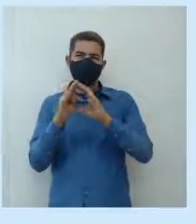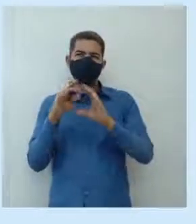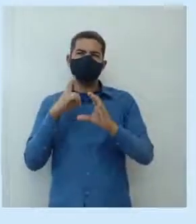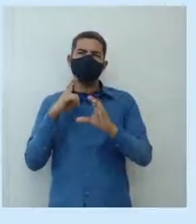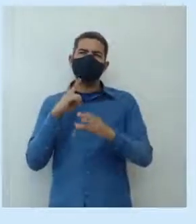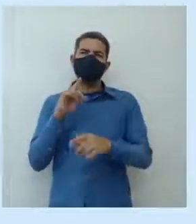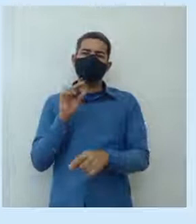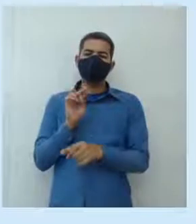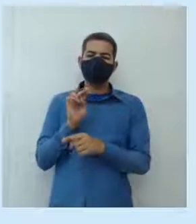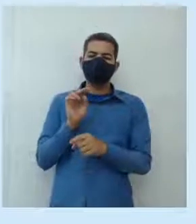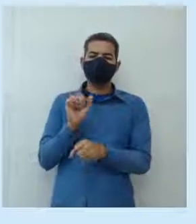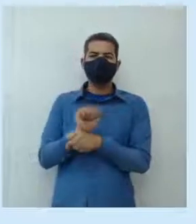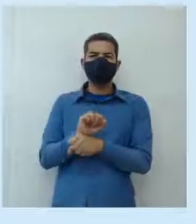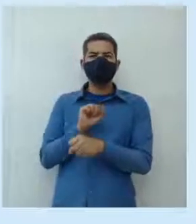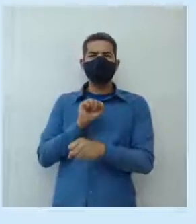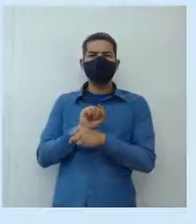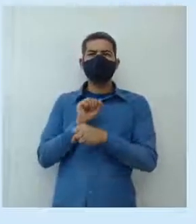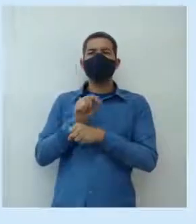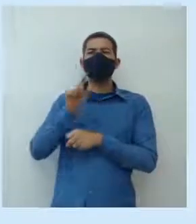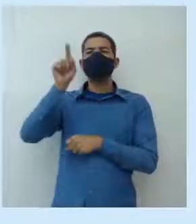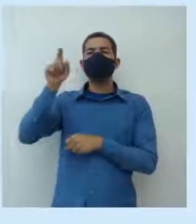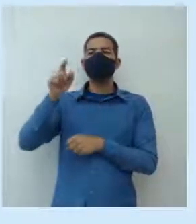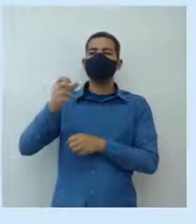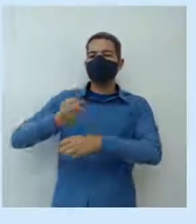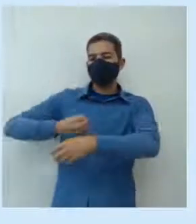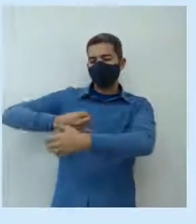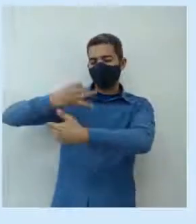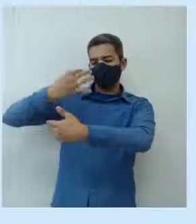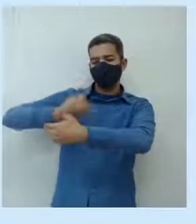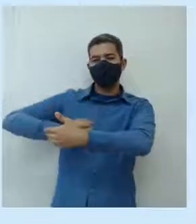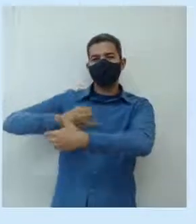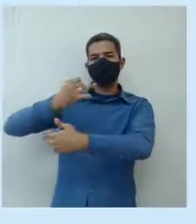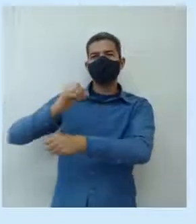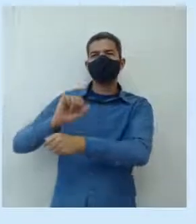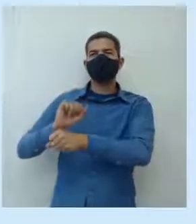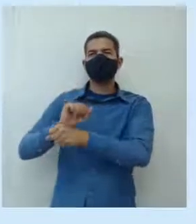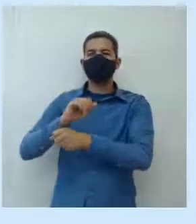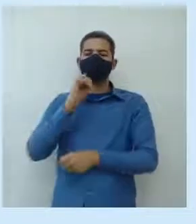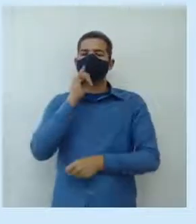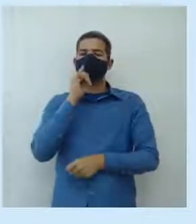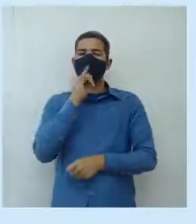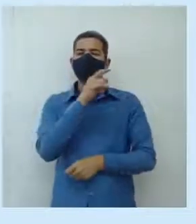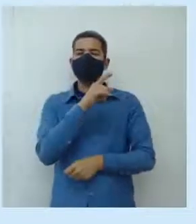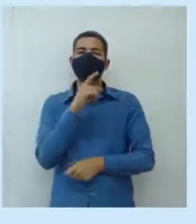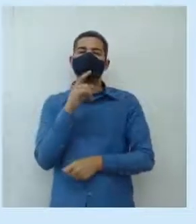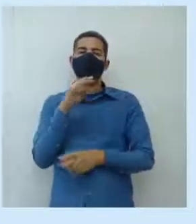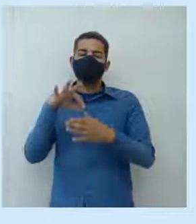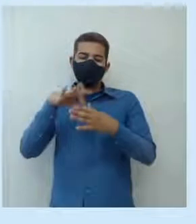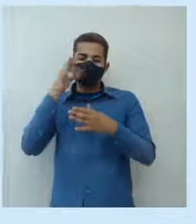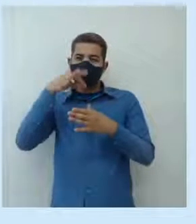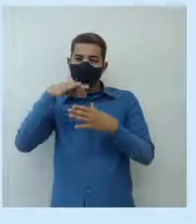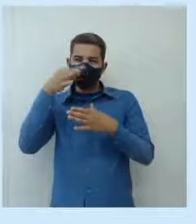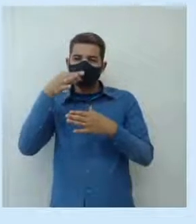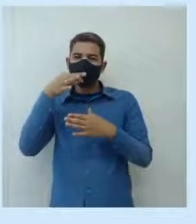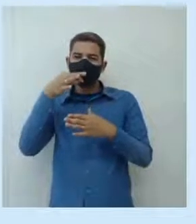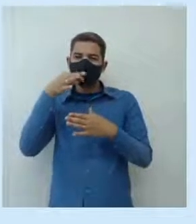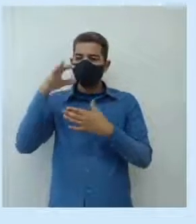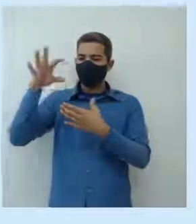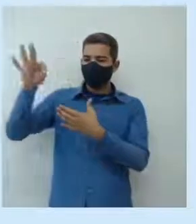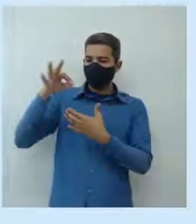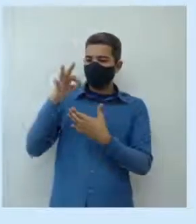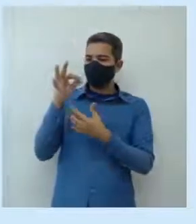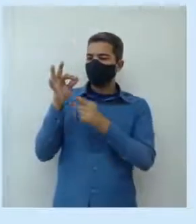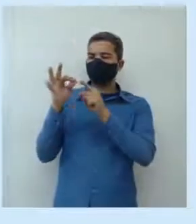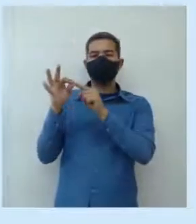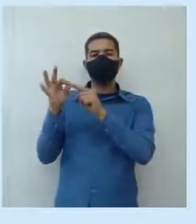ficam reféns de fornecedores de sementes. Porque você vê aquela uvinha sem caroço, como é que você vai plantar? Você precisa